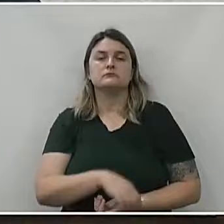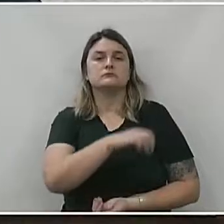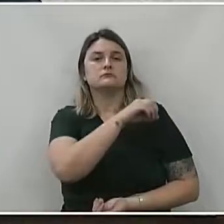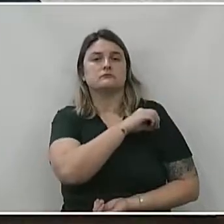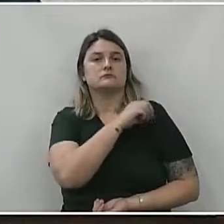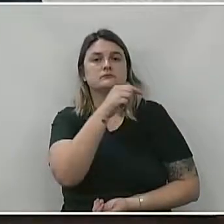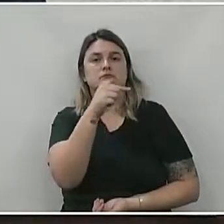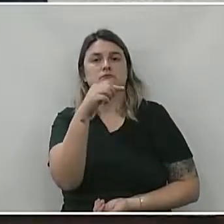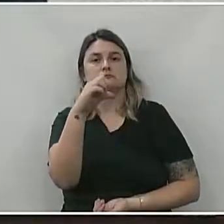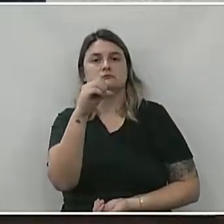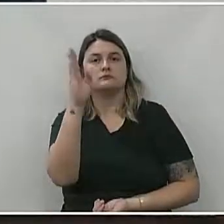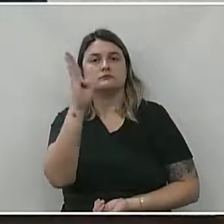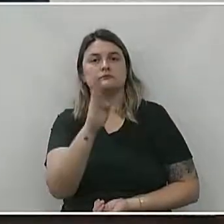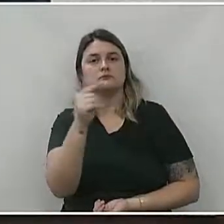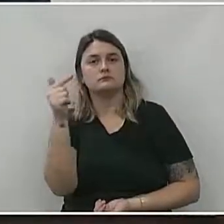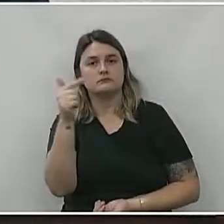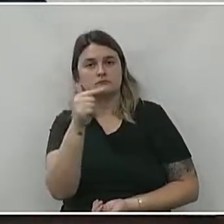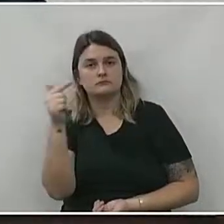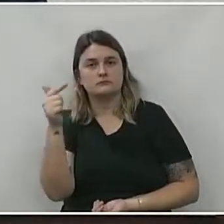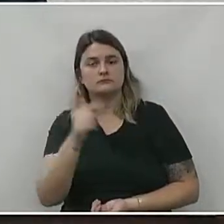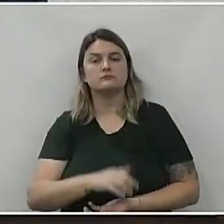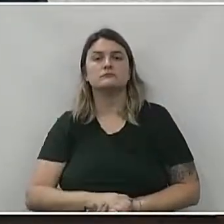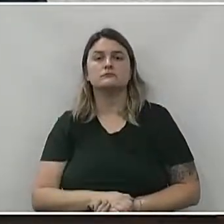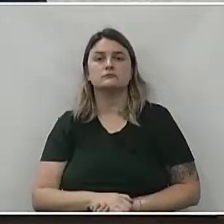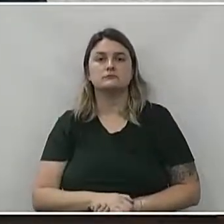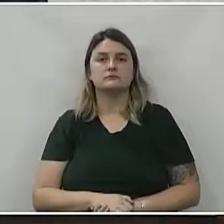Número 79 de 2022,